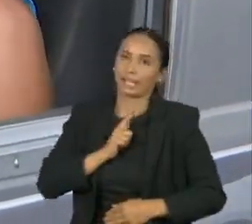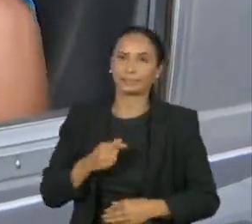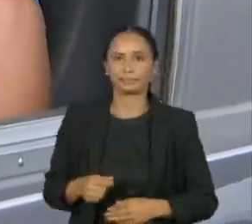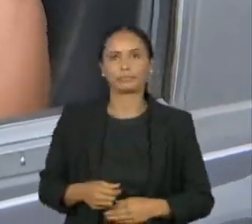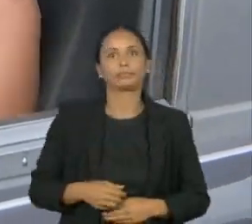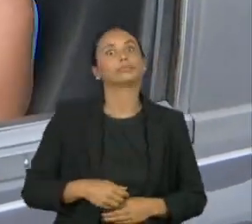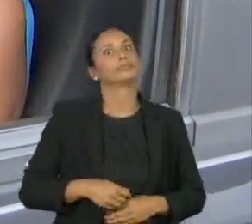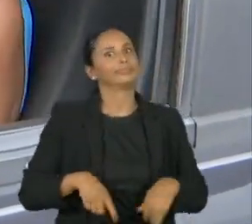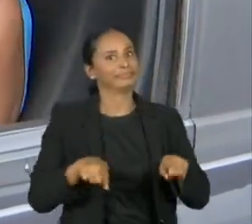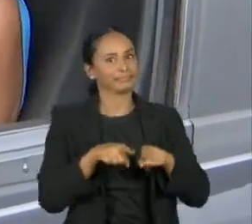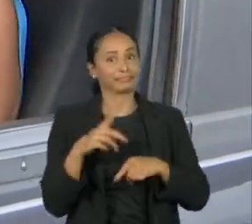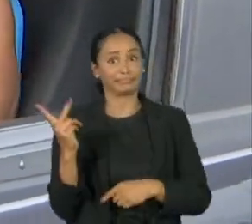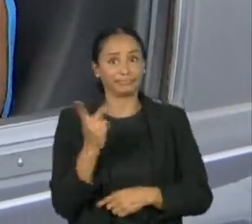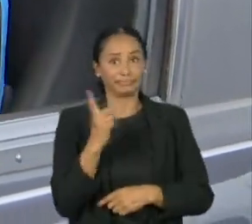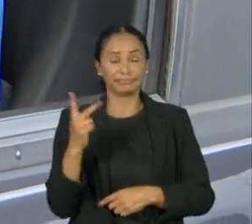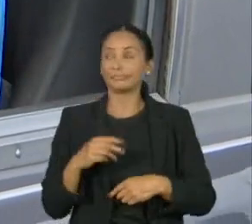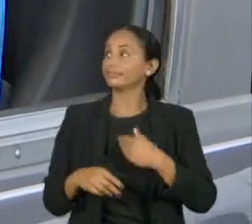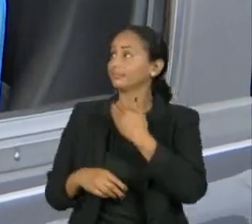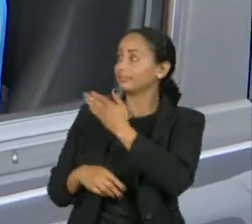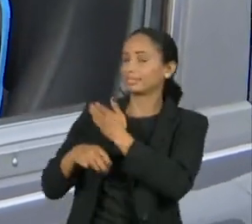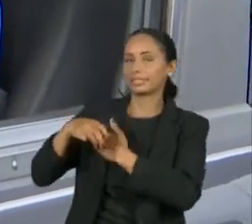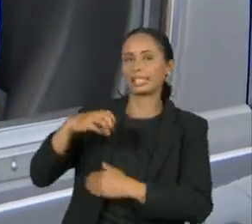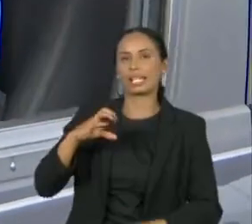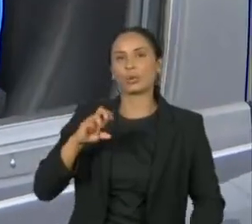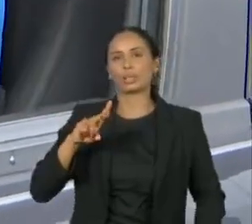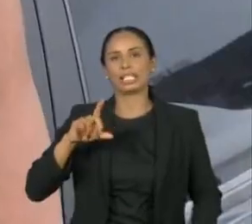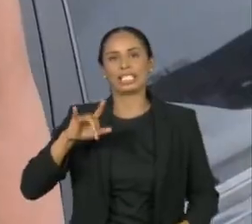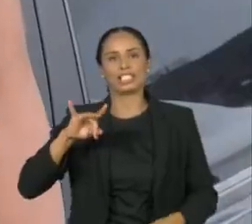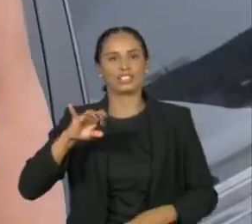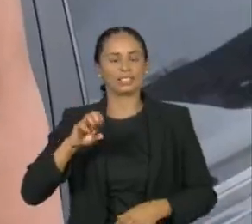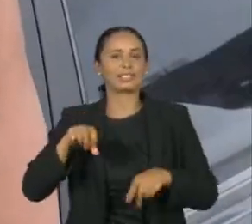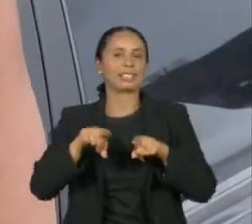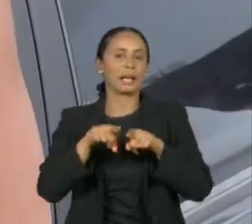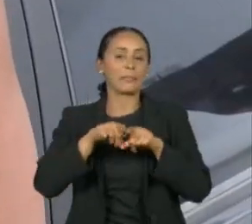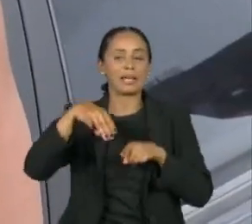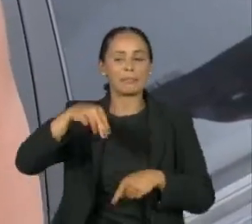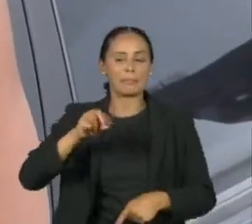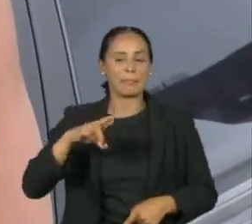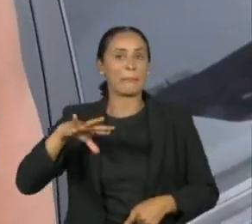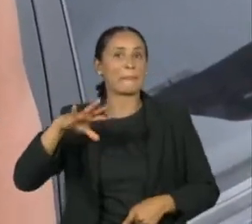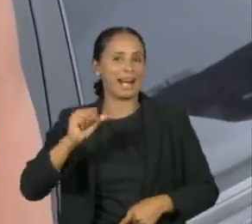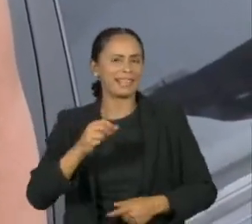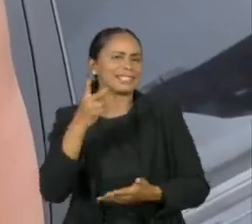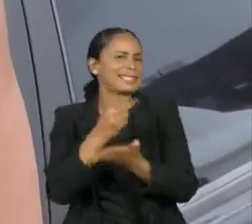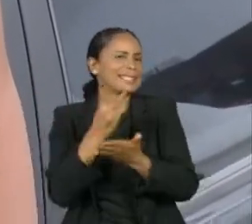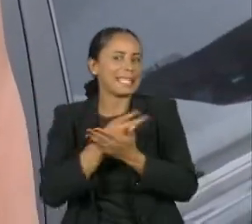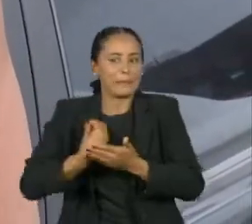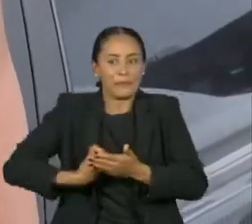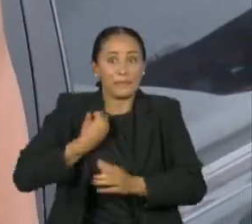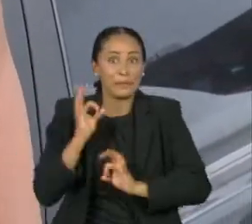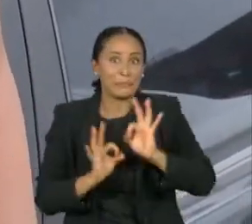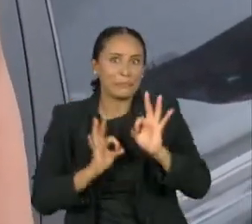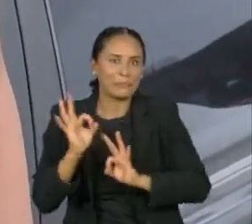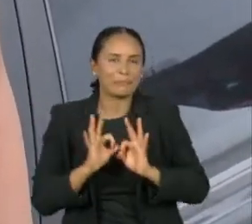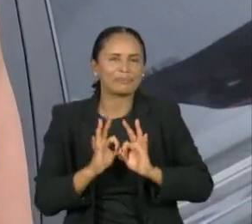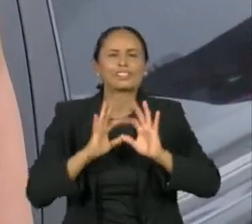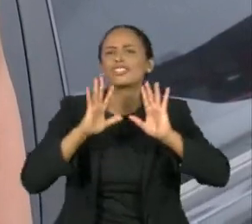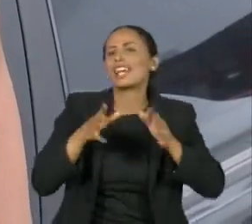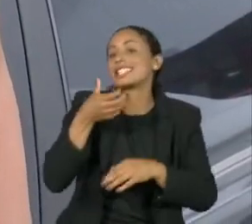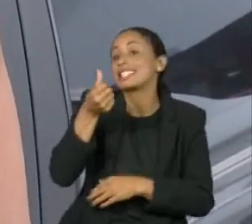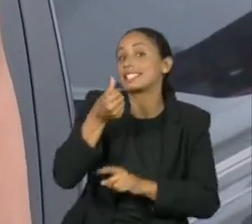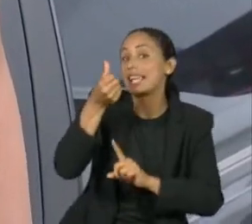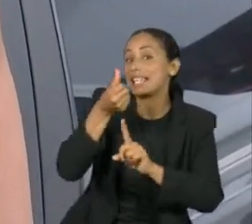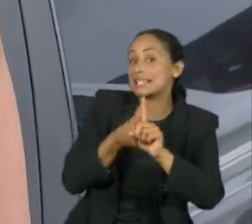Márcia, que sempre são cuidadosos antes de pegar a estrada. Eu me programei 6 meses para vir para a praia,